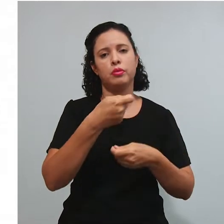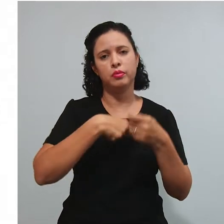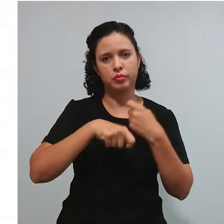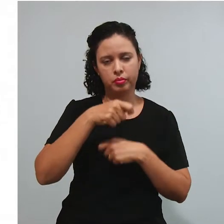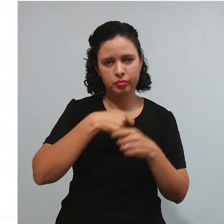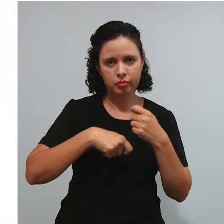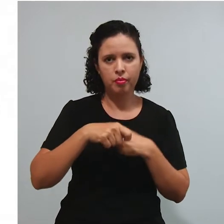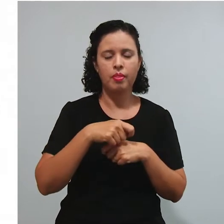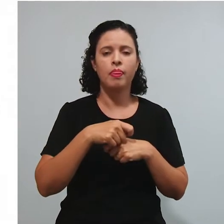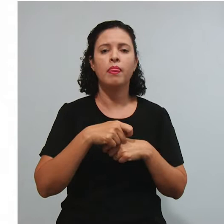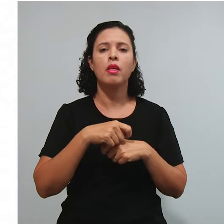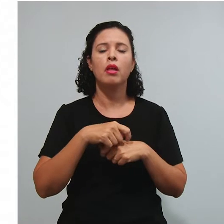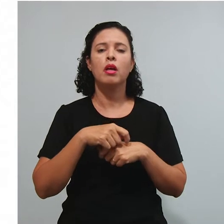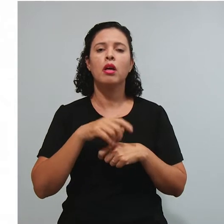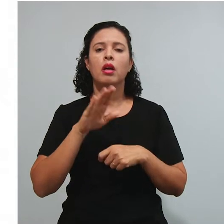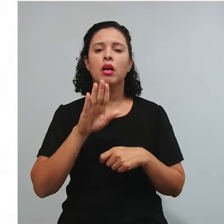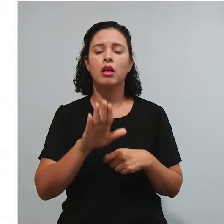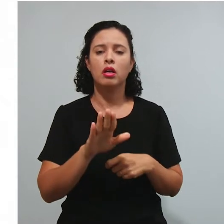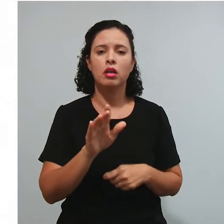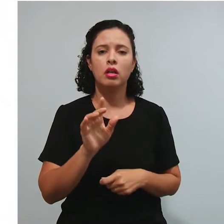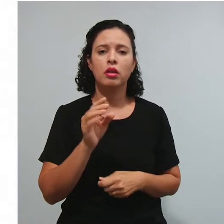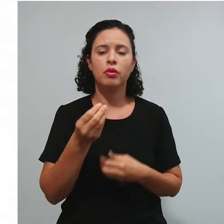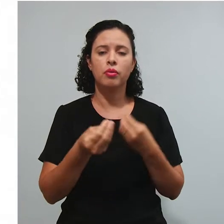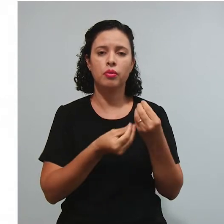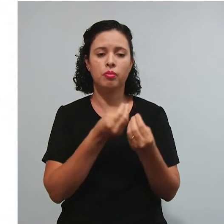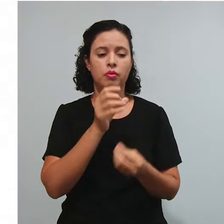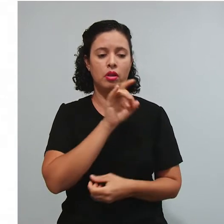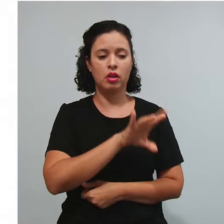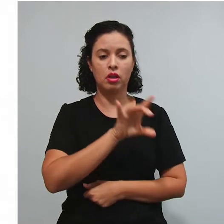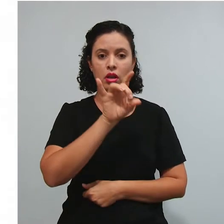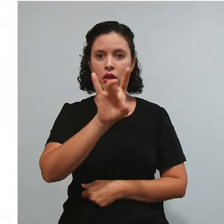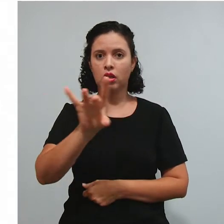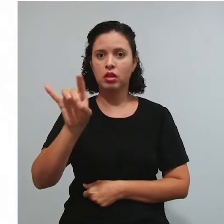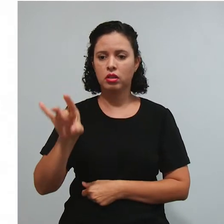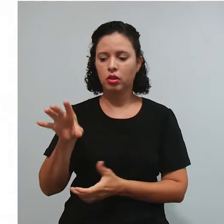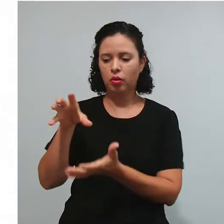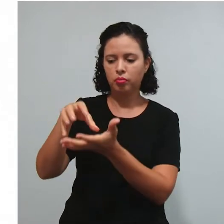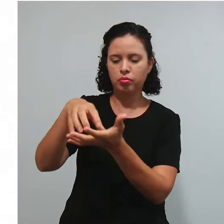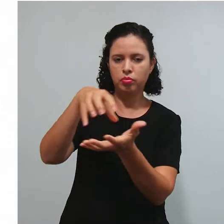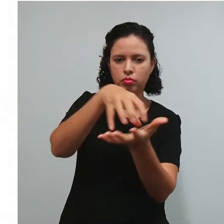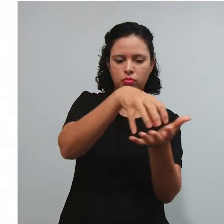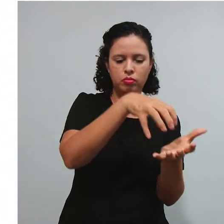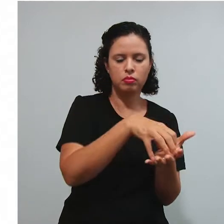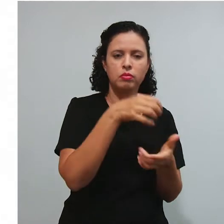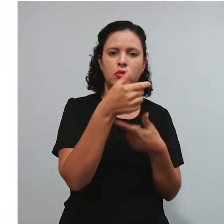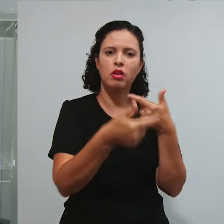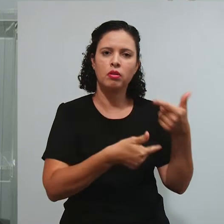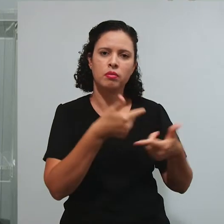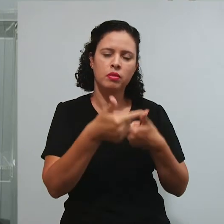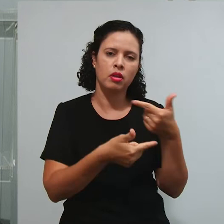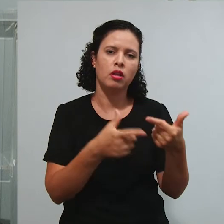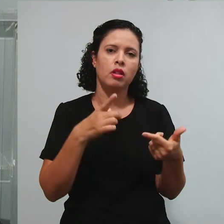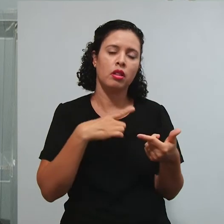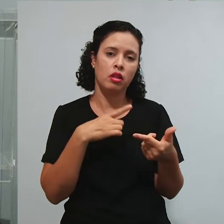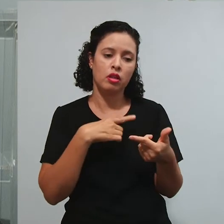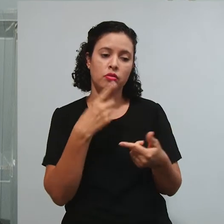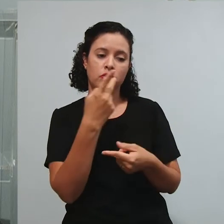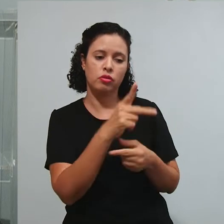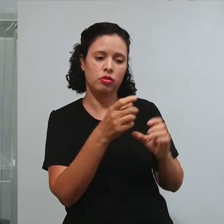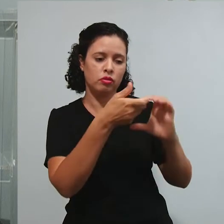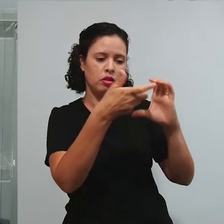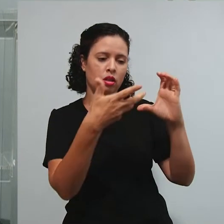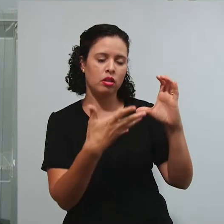administrativas, de tal forma que em cada local aquele serviço tenha as suas